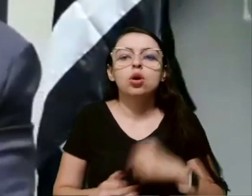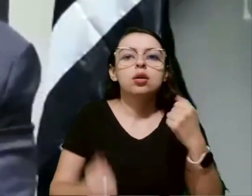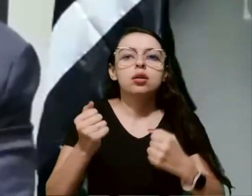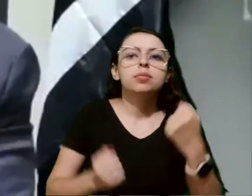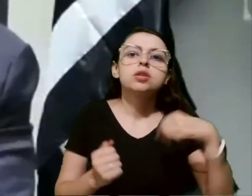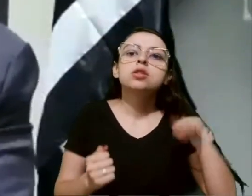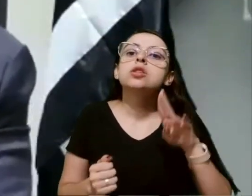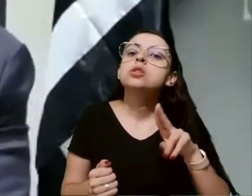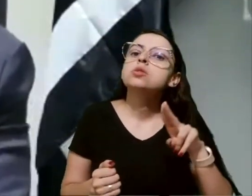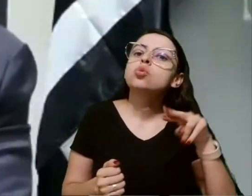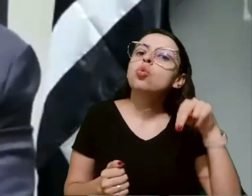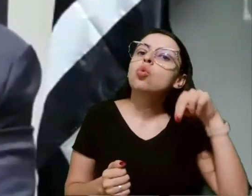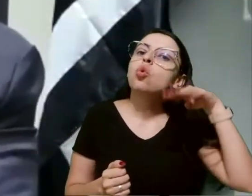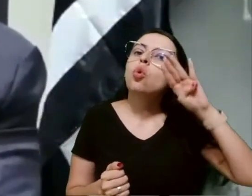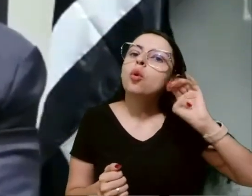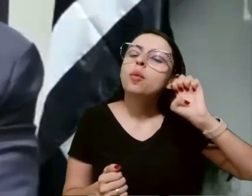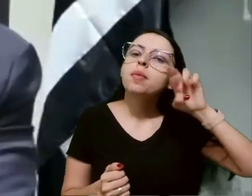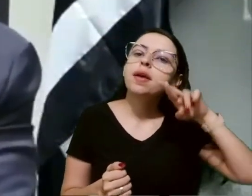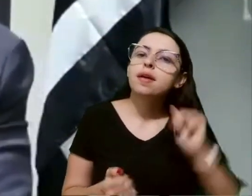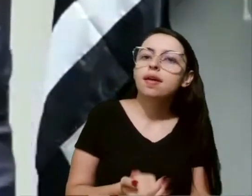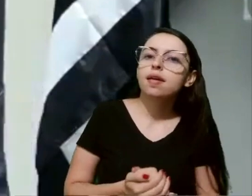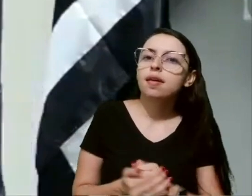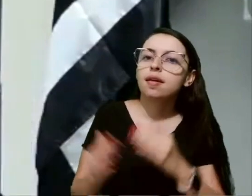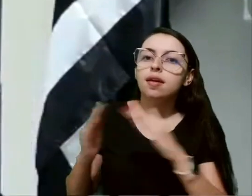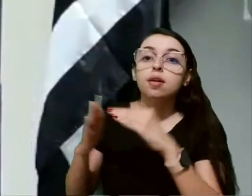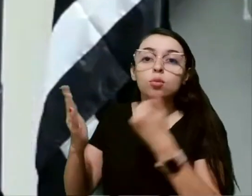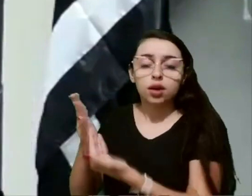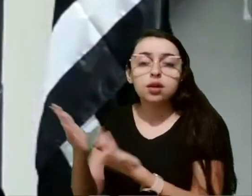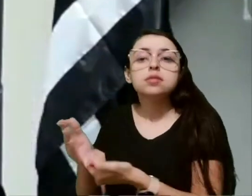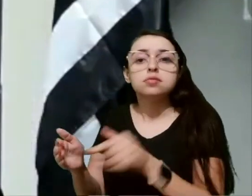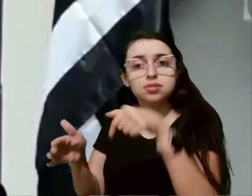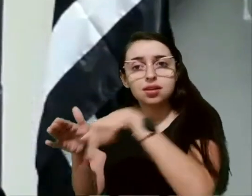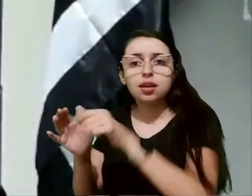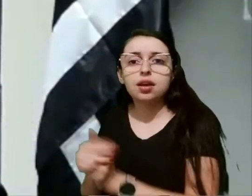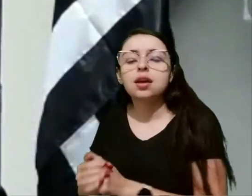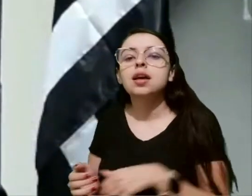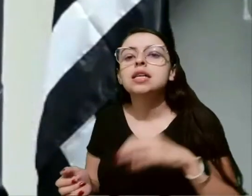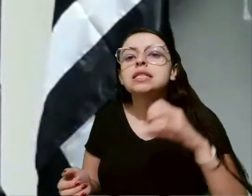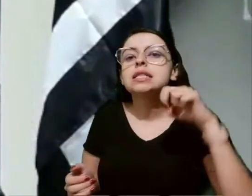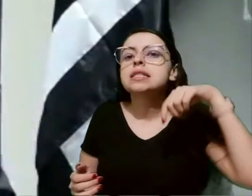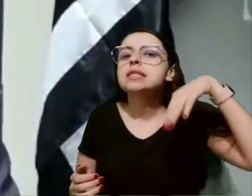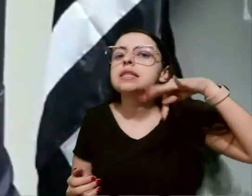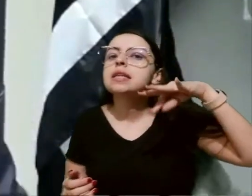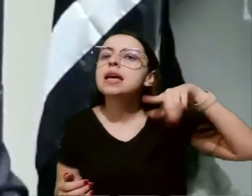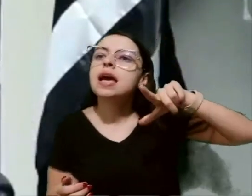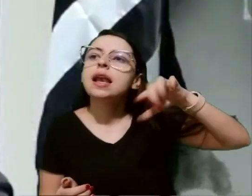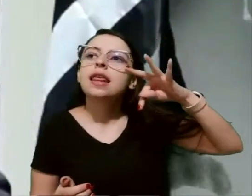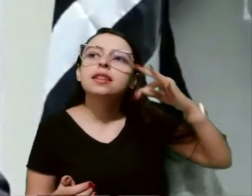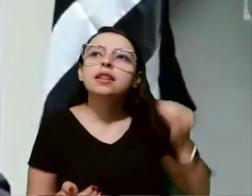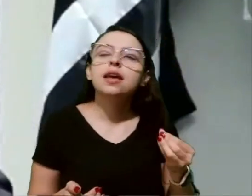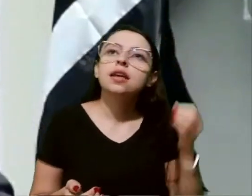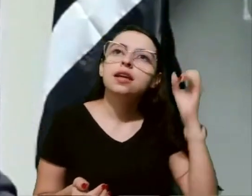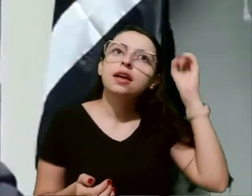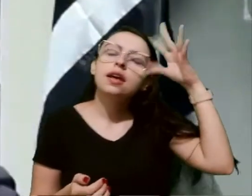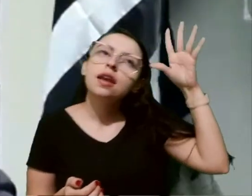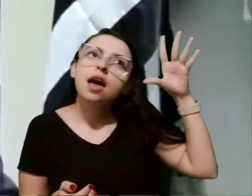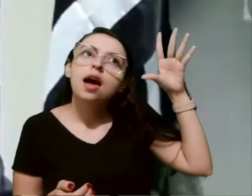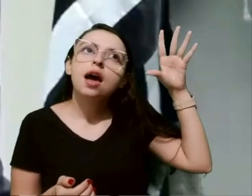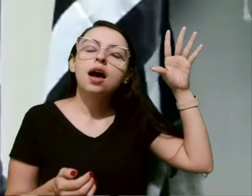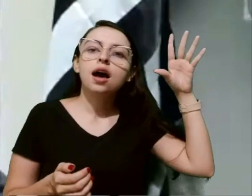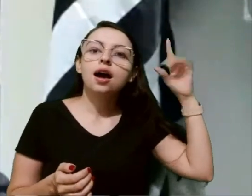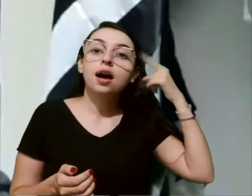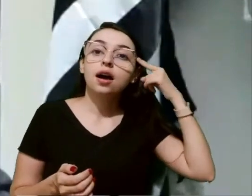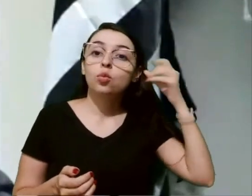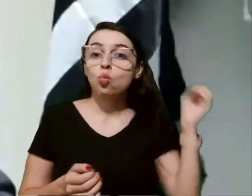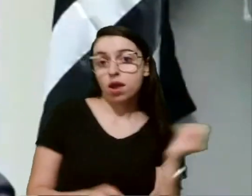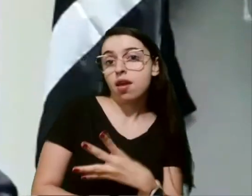de Uber é um caso de sala de aula, literalmente. Quer dizer, a CLT, quando ela foi escrita, ninguém podia imaginar que ia ter uma coisa chamada subordinação